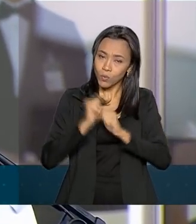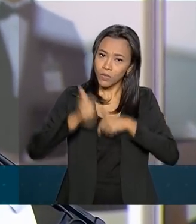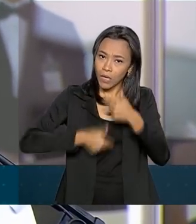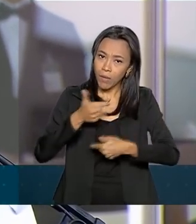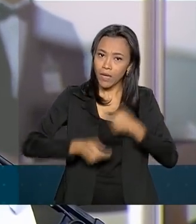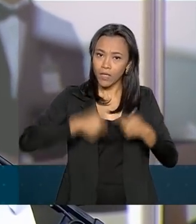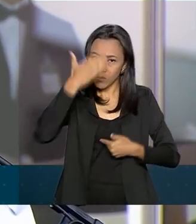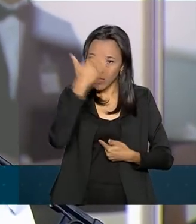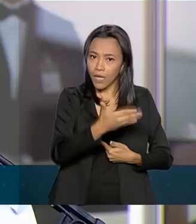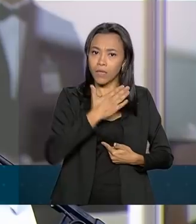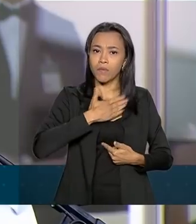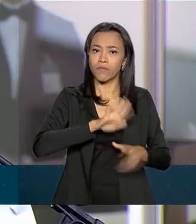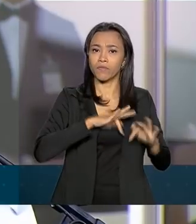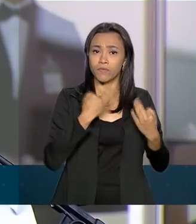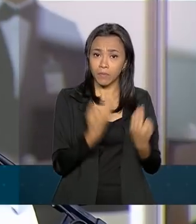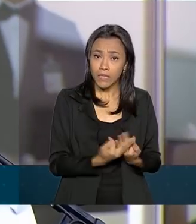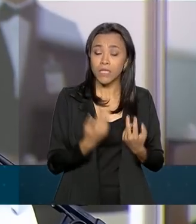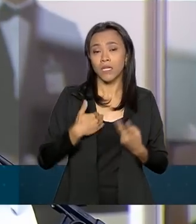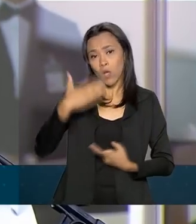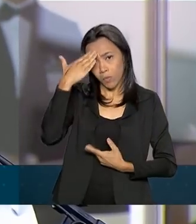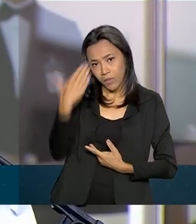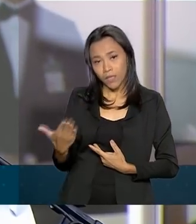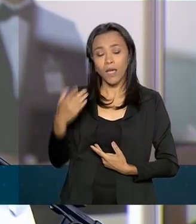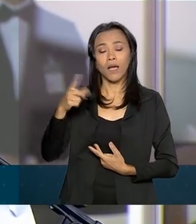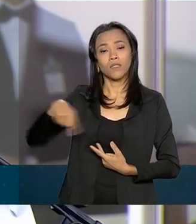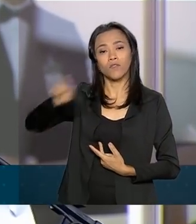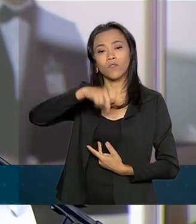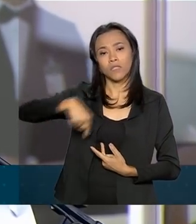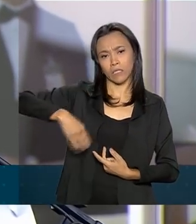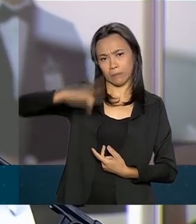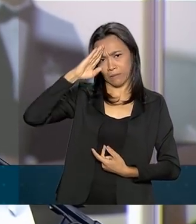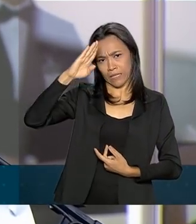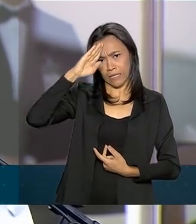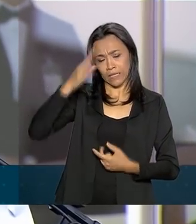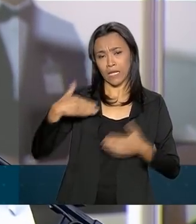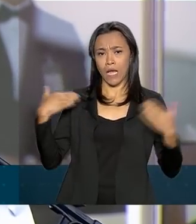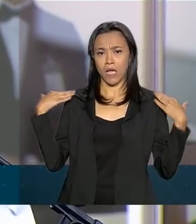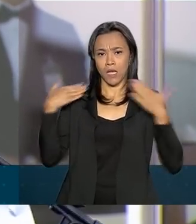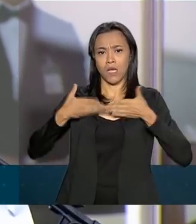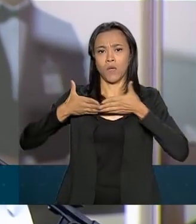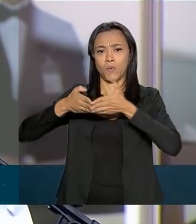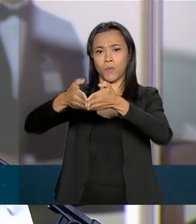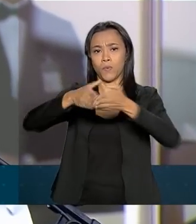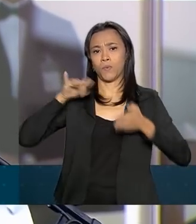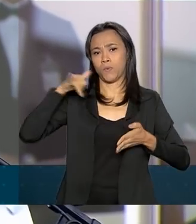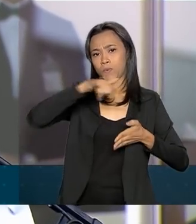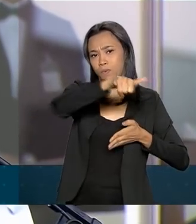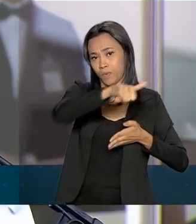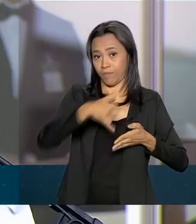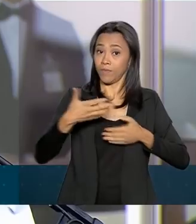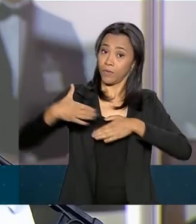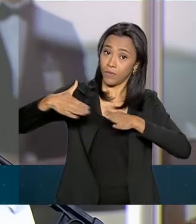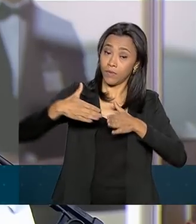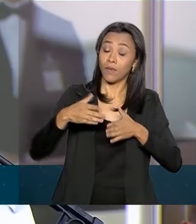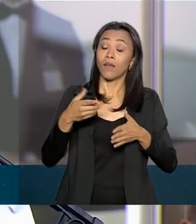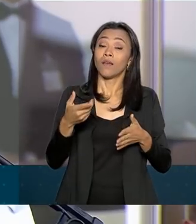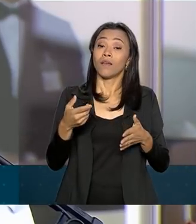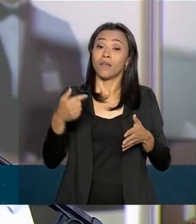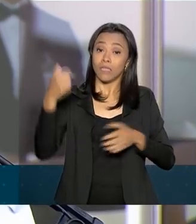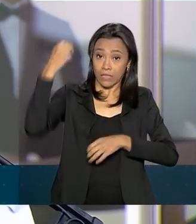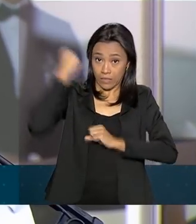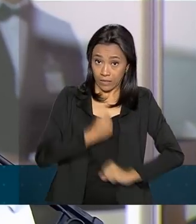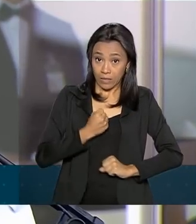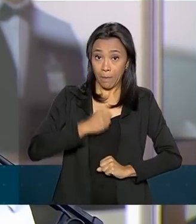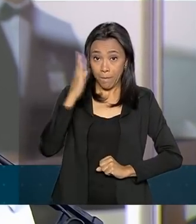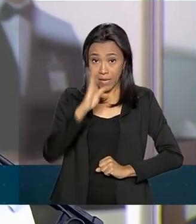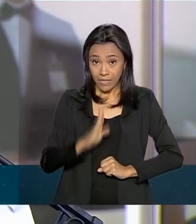minha família, obrigado aos militares do Exército, da Marinha e da Aeronáutica por esse momento. Brasil acima